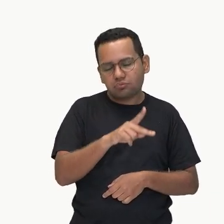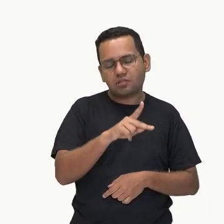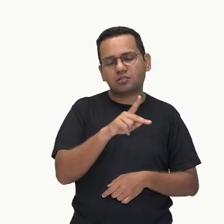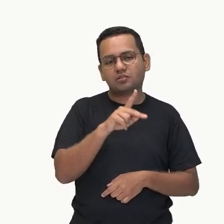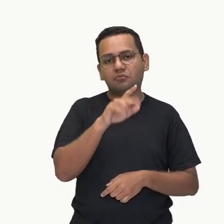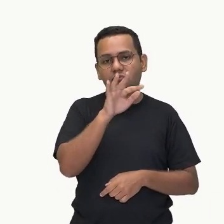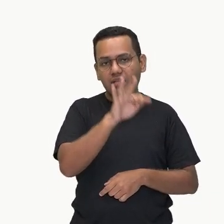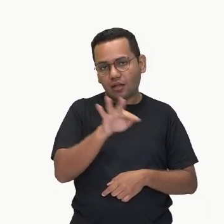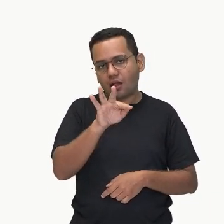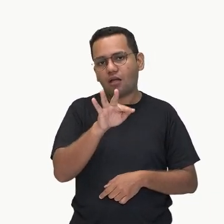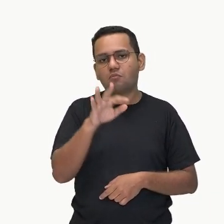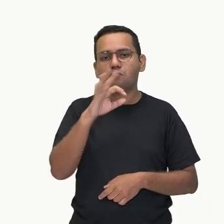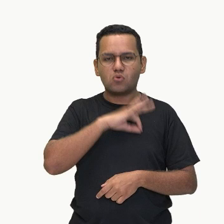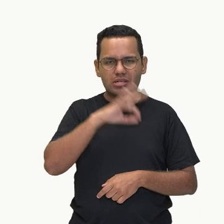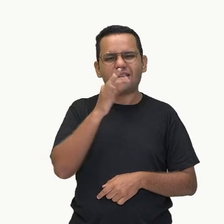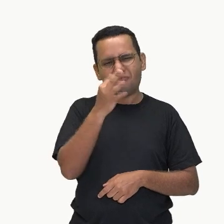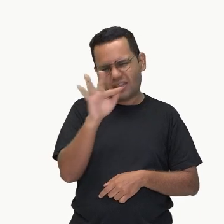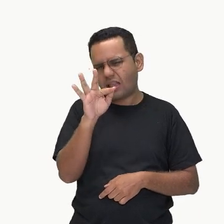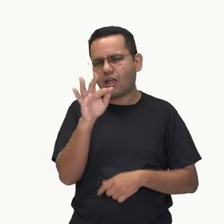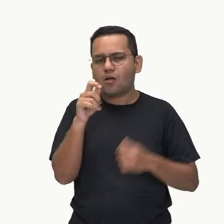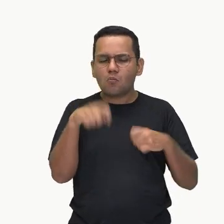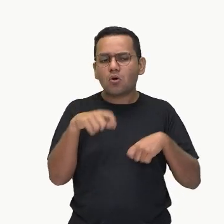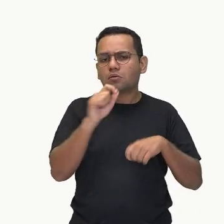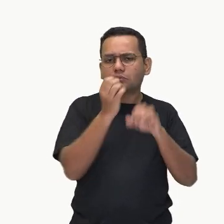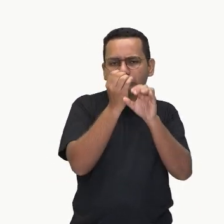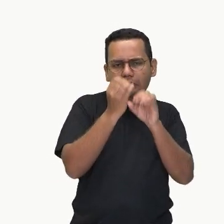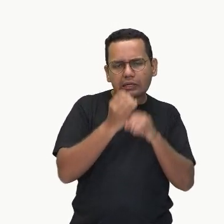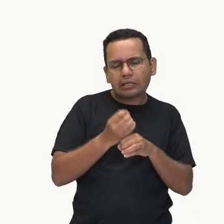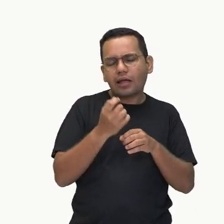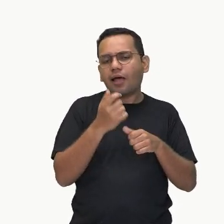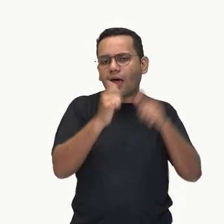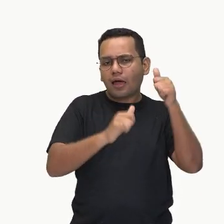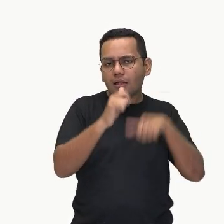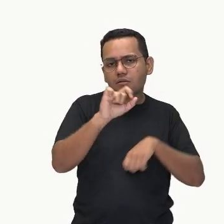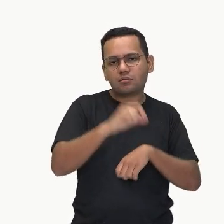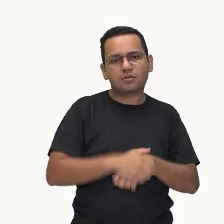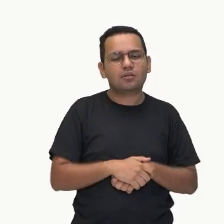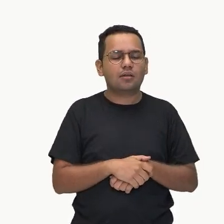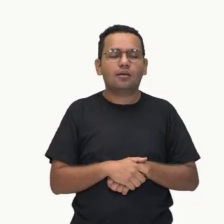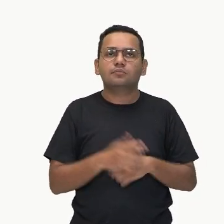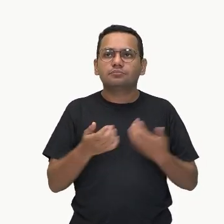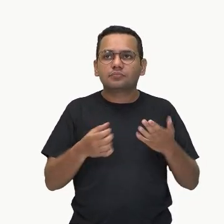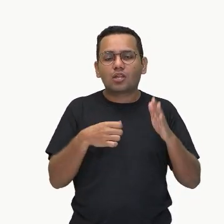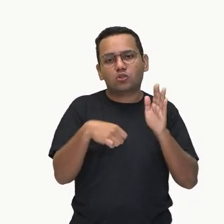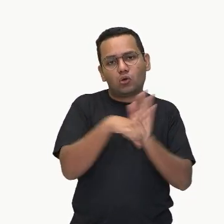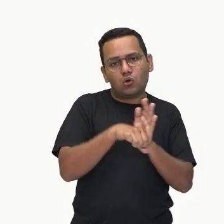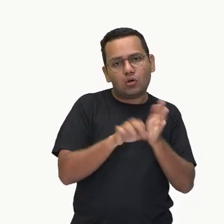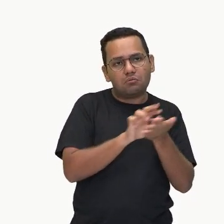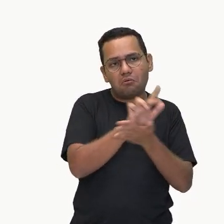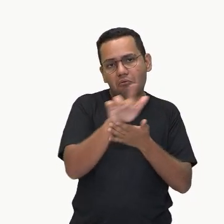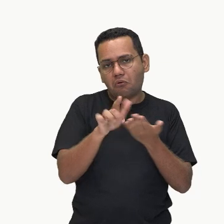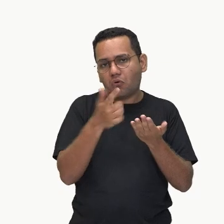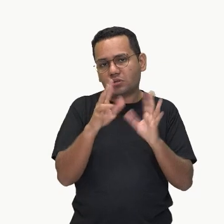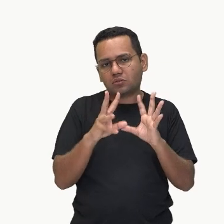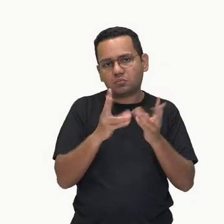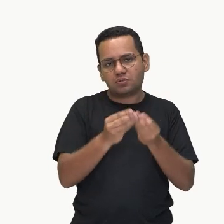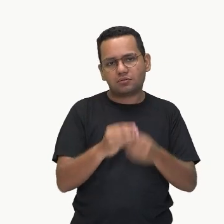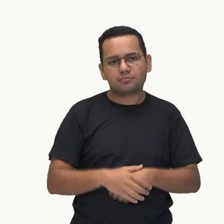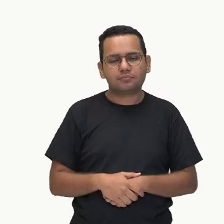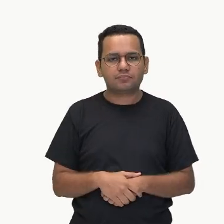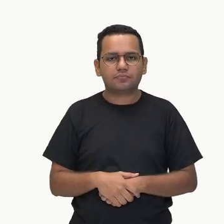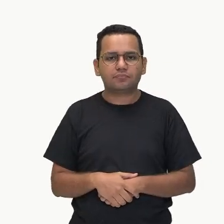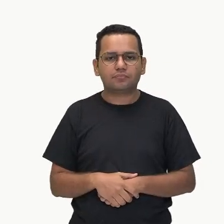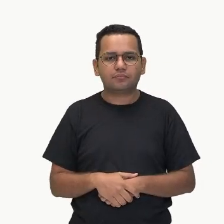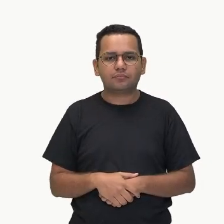identificar compostos relacionados a drogas, né, a substâncias ilegais. A cromatografia ela é usada